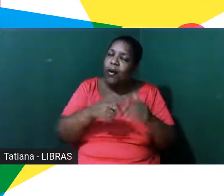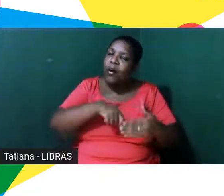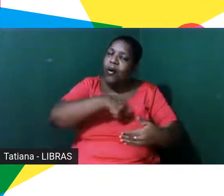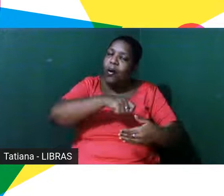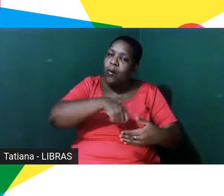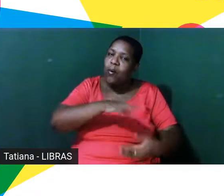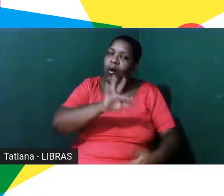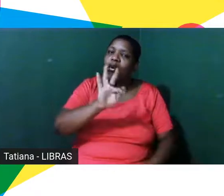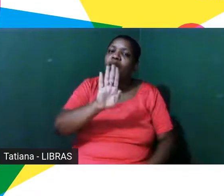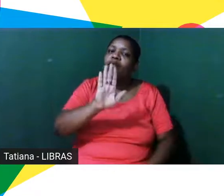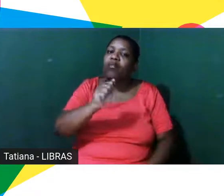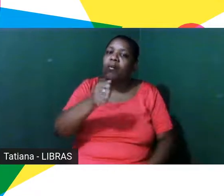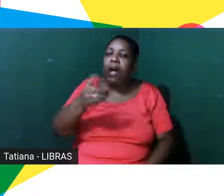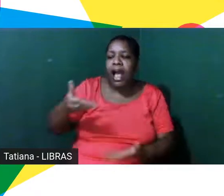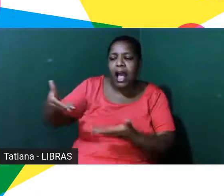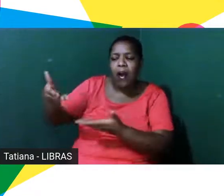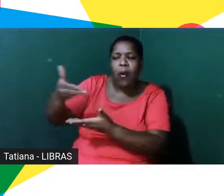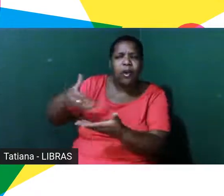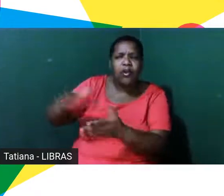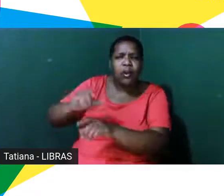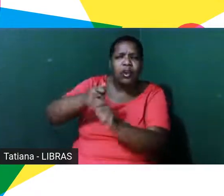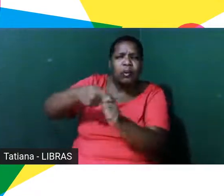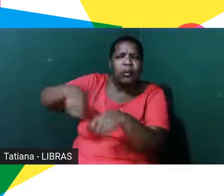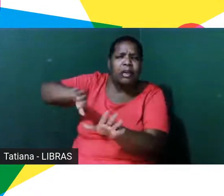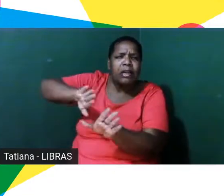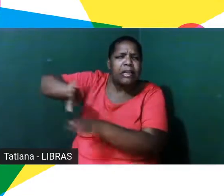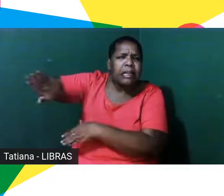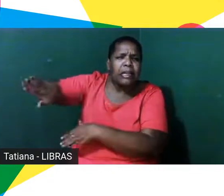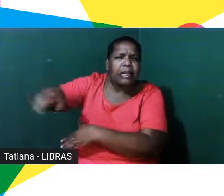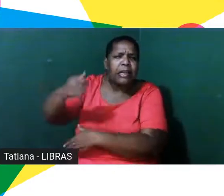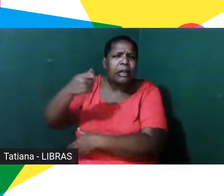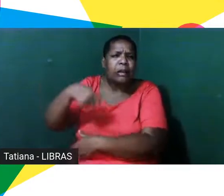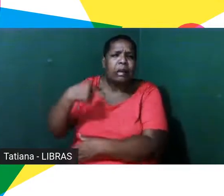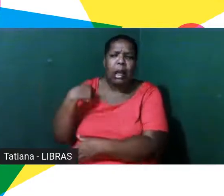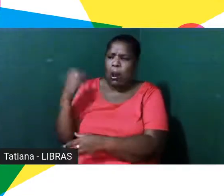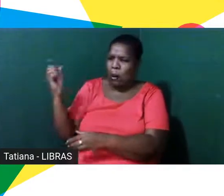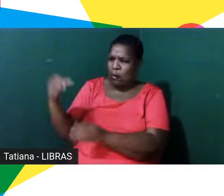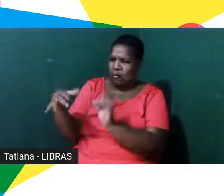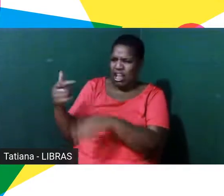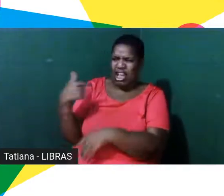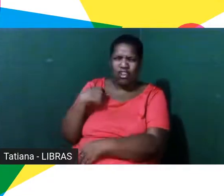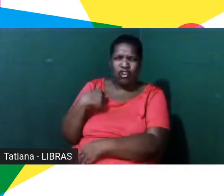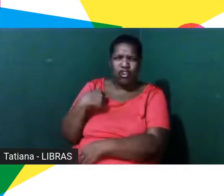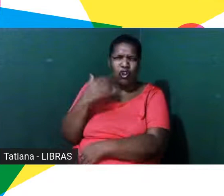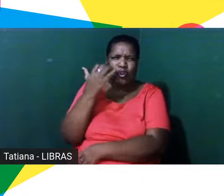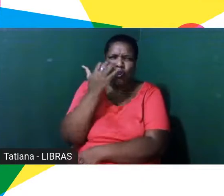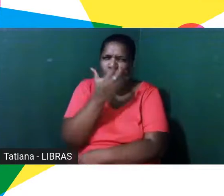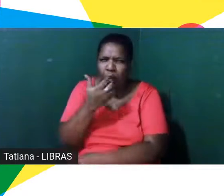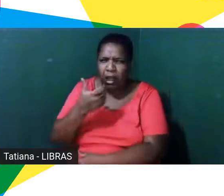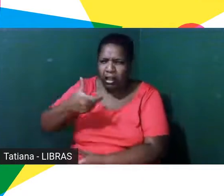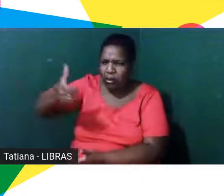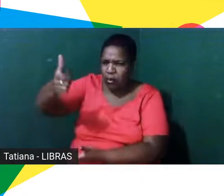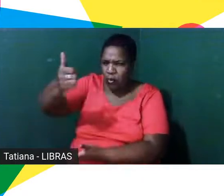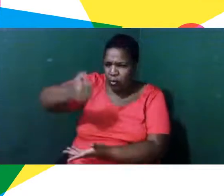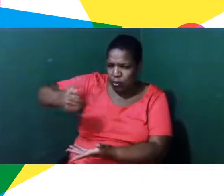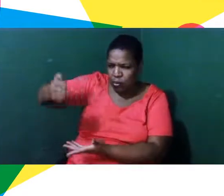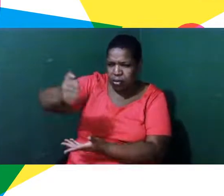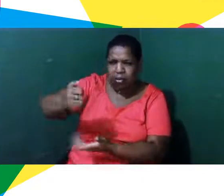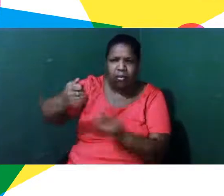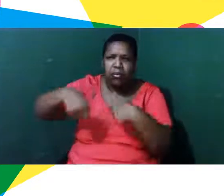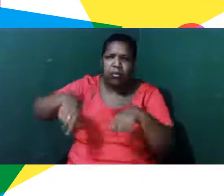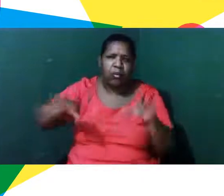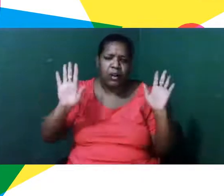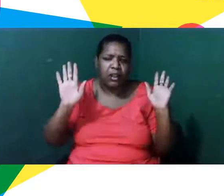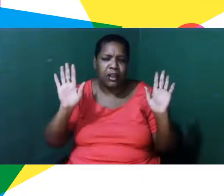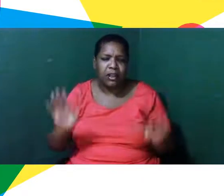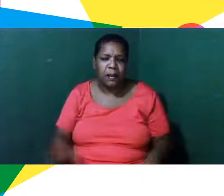bolo de fubá sem cobertura tá perfeito do jeito que está e não precisa colocar confete nem chantilly em cima oi